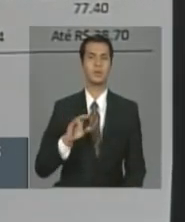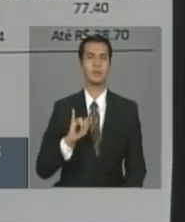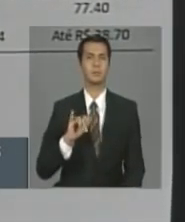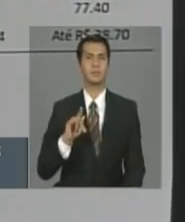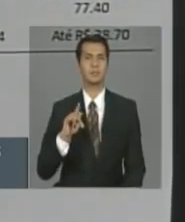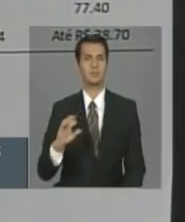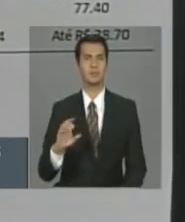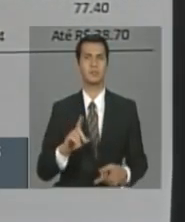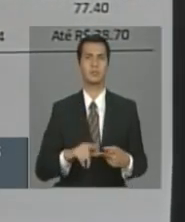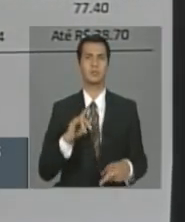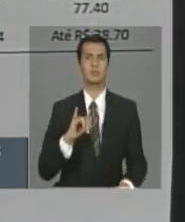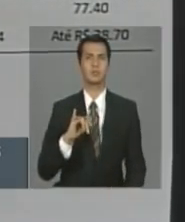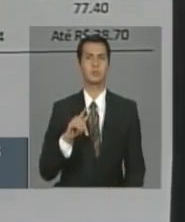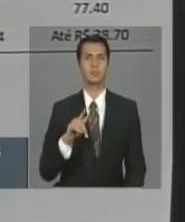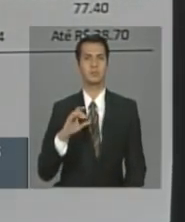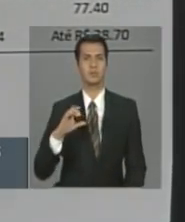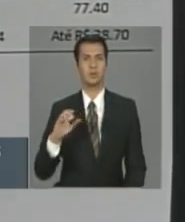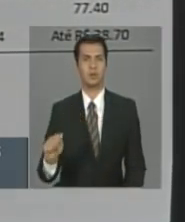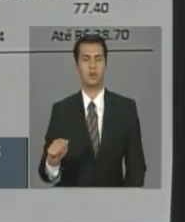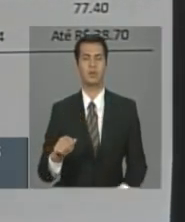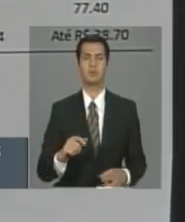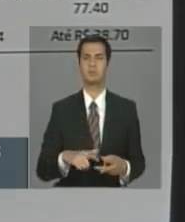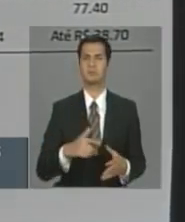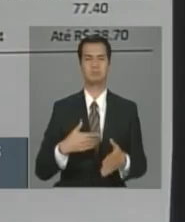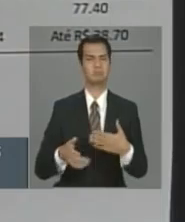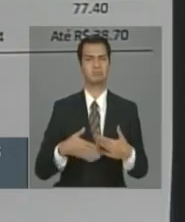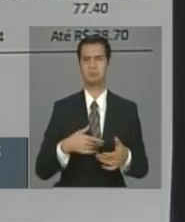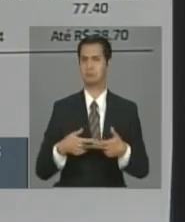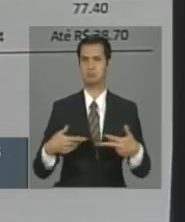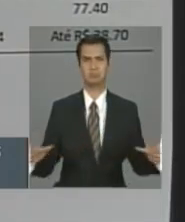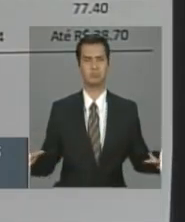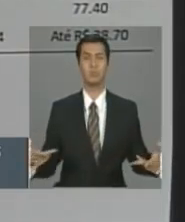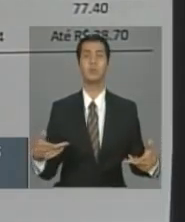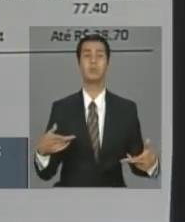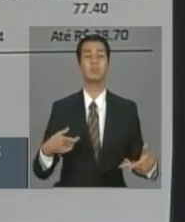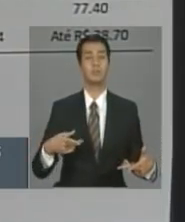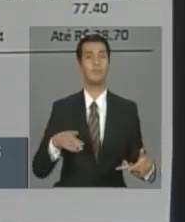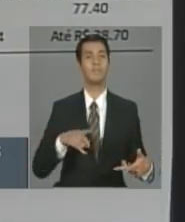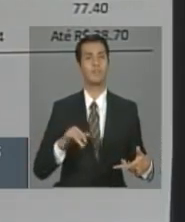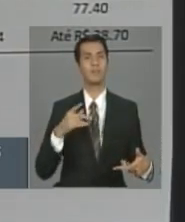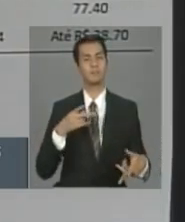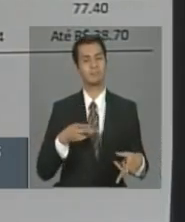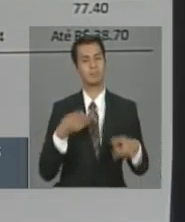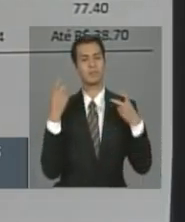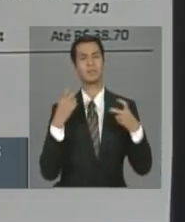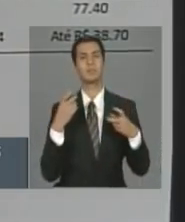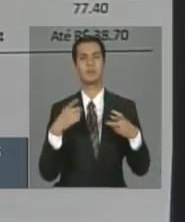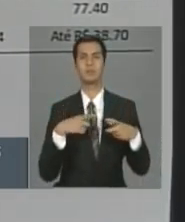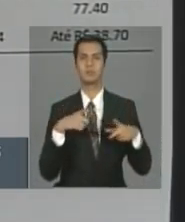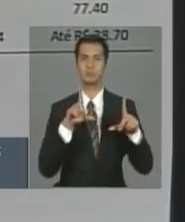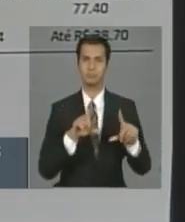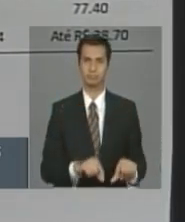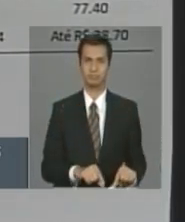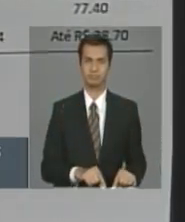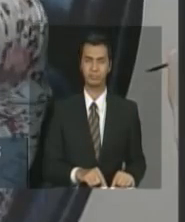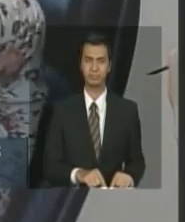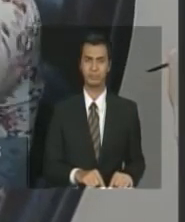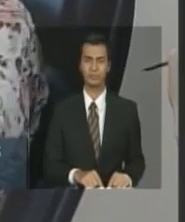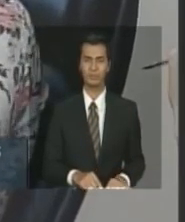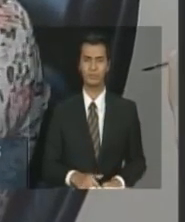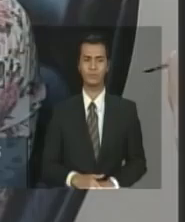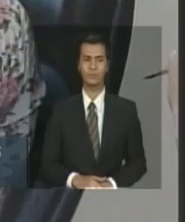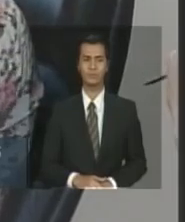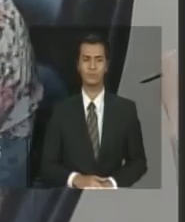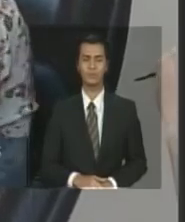que vocês usarem, nós vamos ter esta mesma queda, certo? Portanto, vai dar 36 ou 38, mas